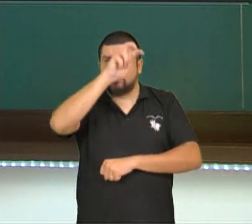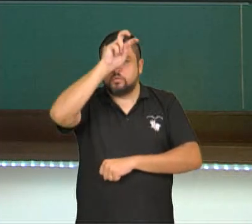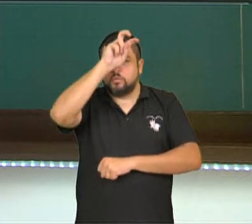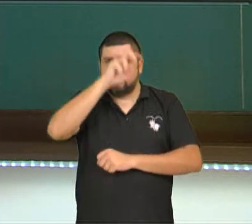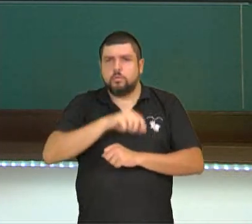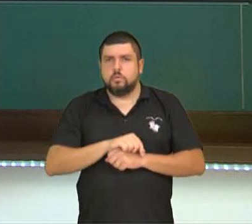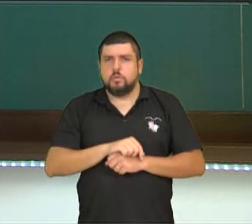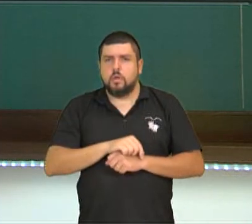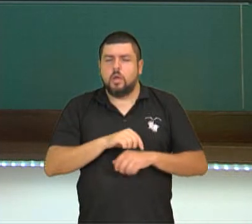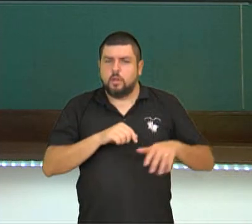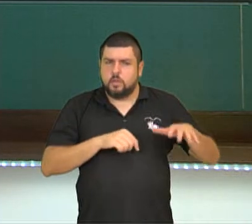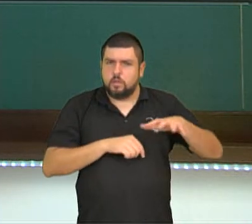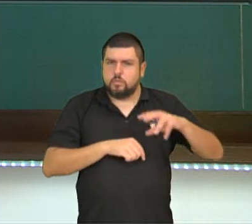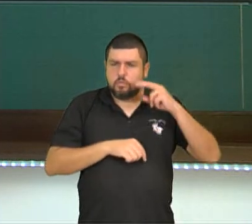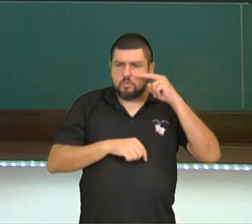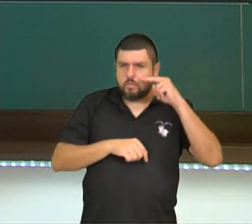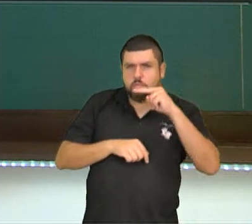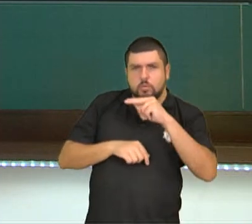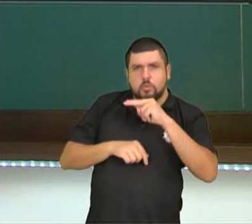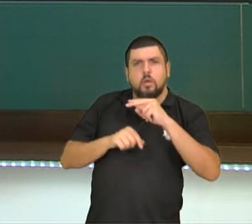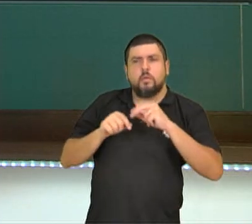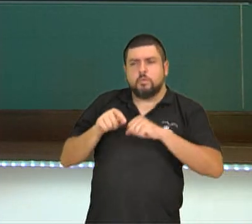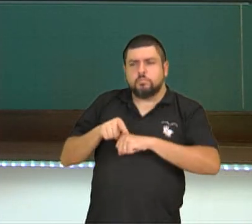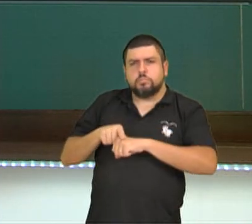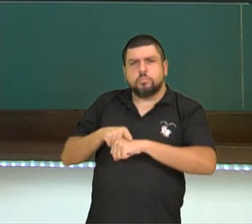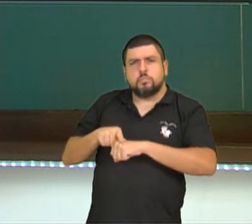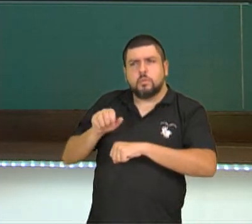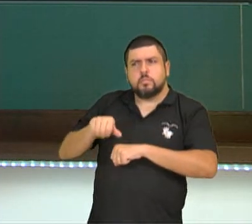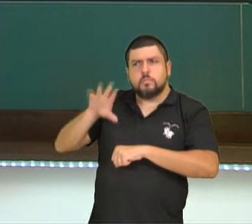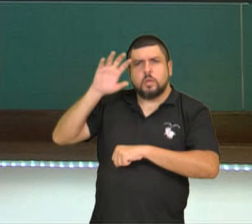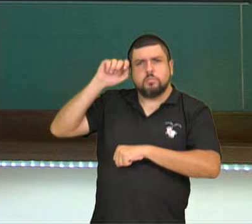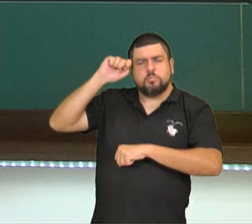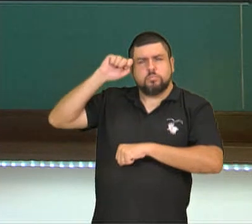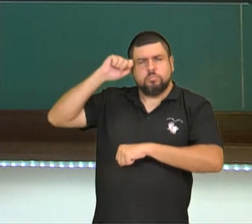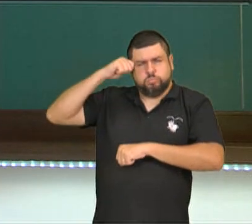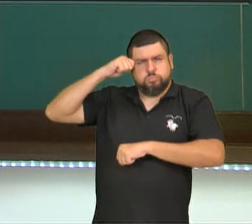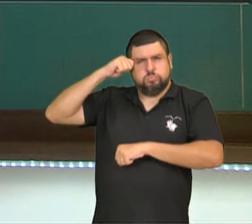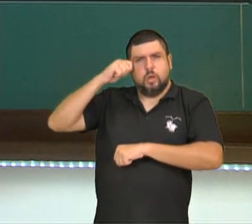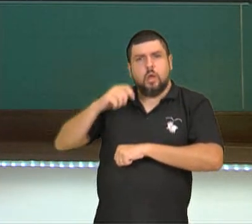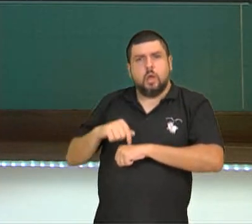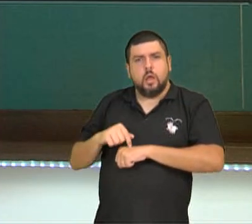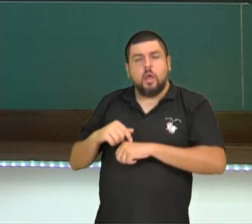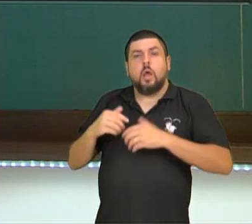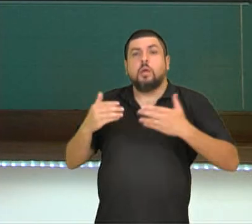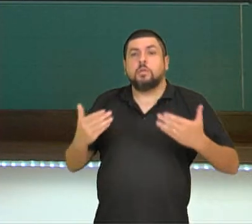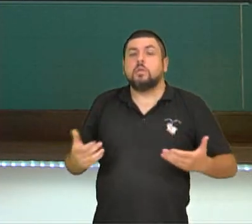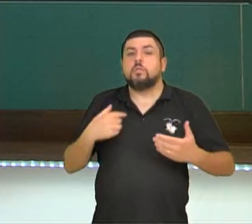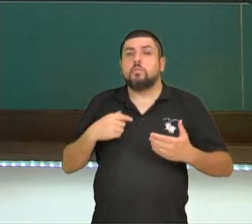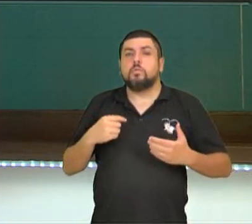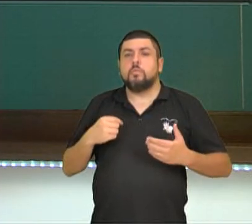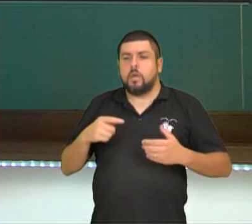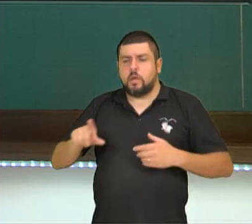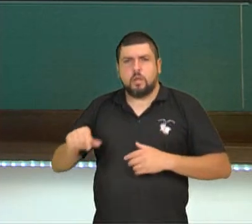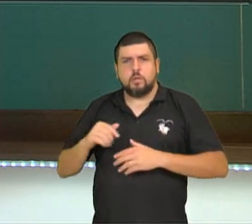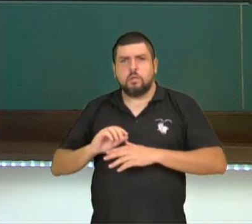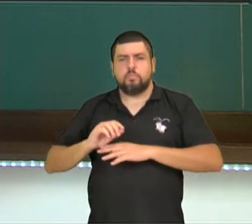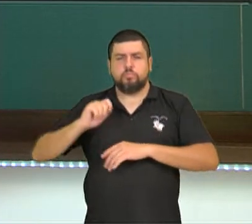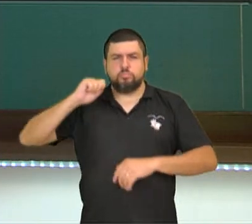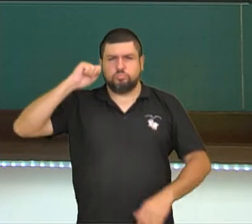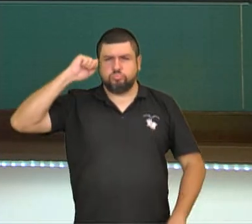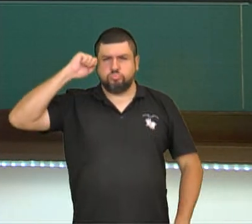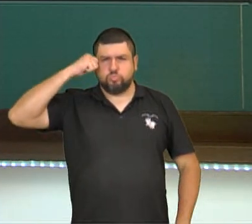falaram, nossa, eles são mais escuros que a gente. Então, dessa forma, por causa dessa questão, acabaram entrando na história como os